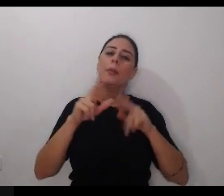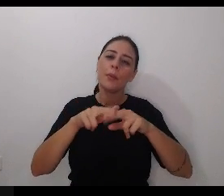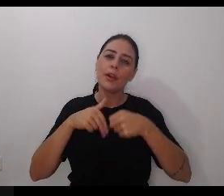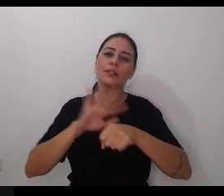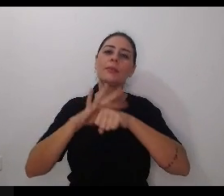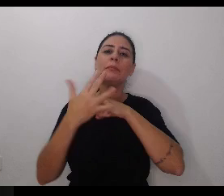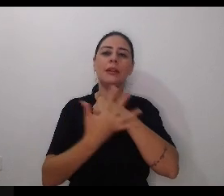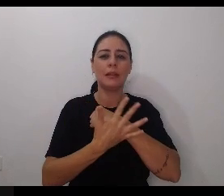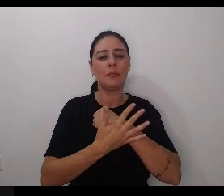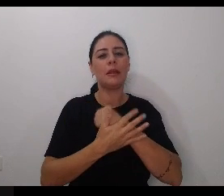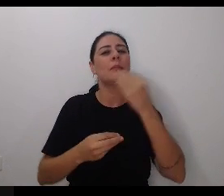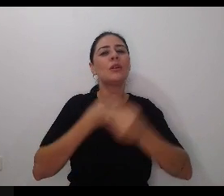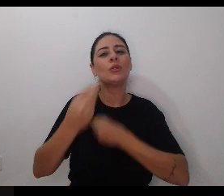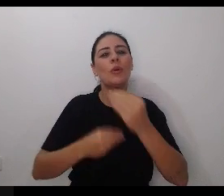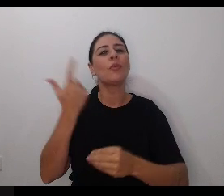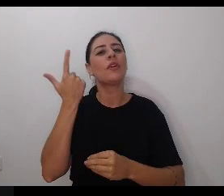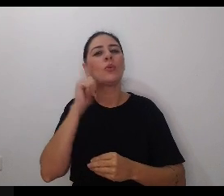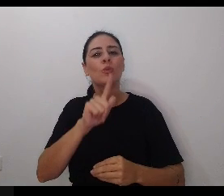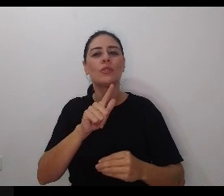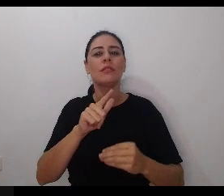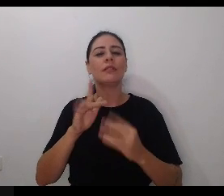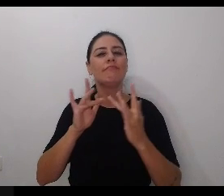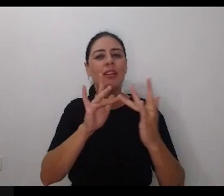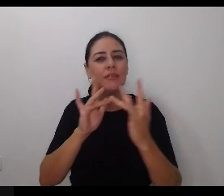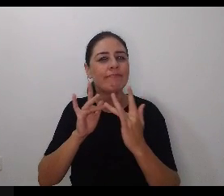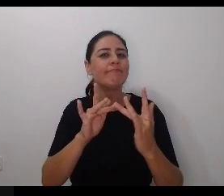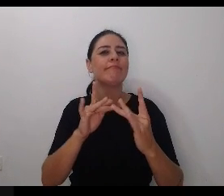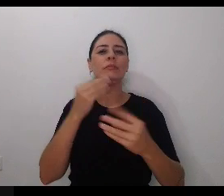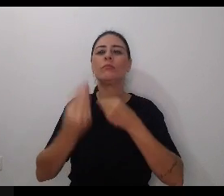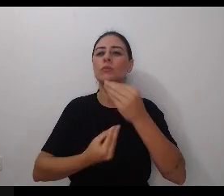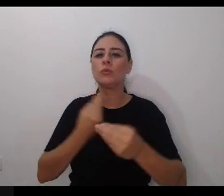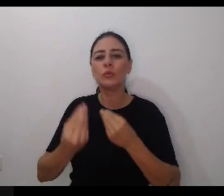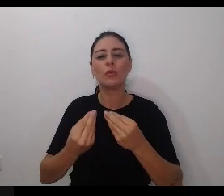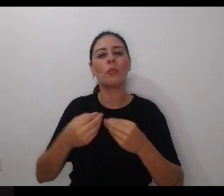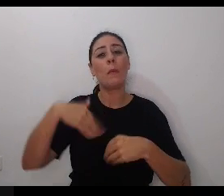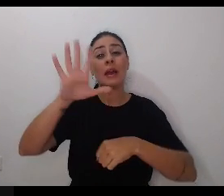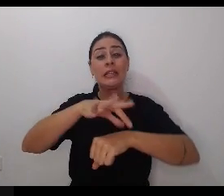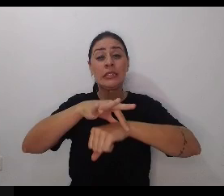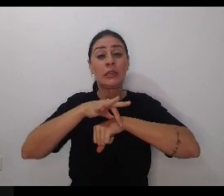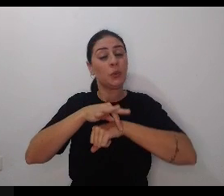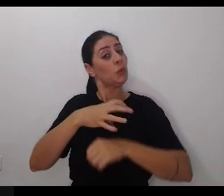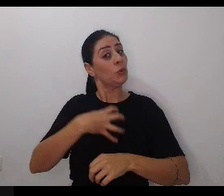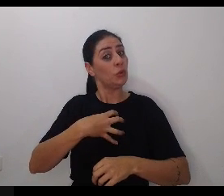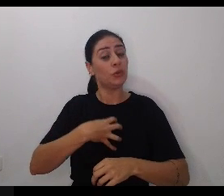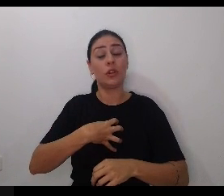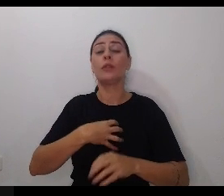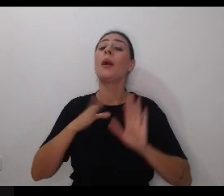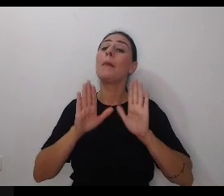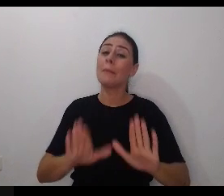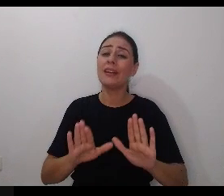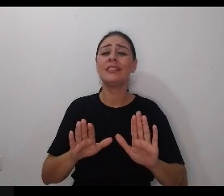se distanciar pelos cuidados com a pandemia, que a gente pense como manter esses vínculos, né? Da forma como